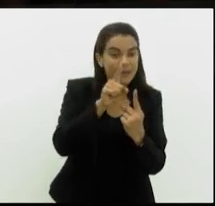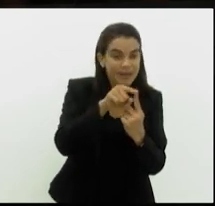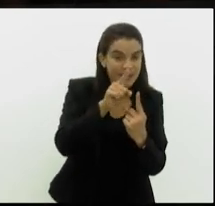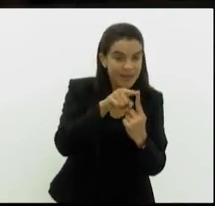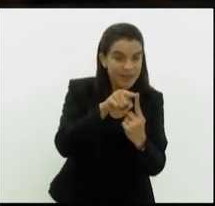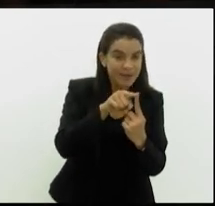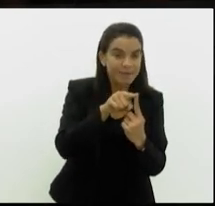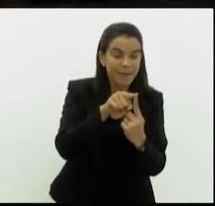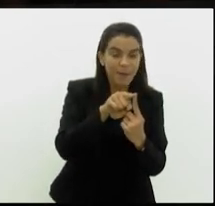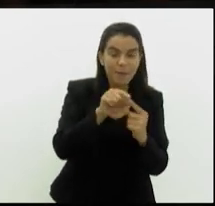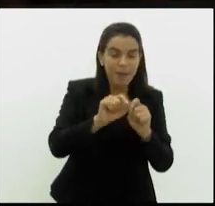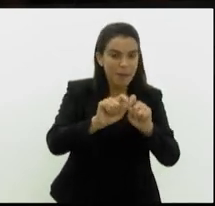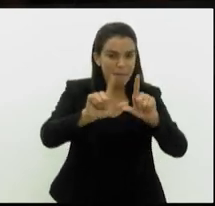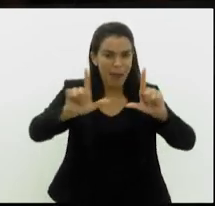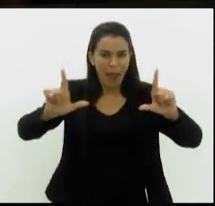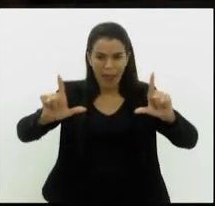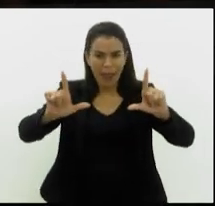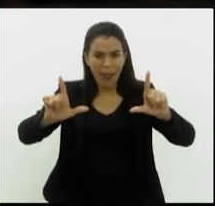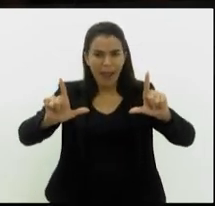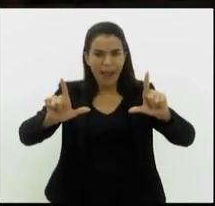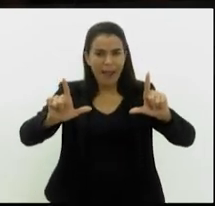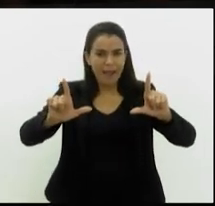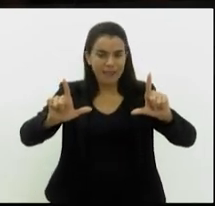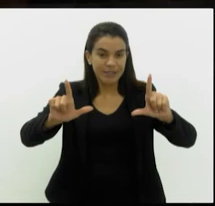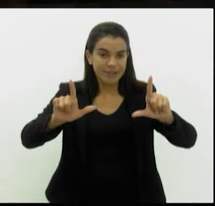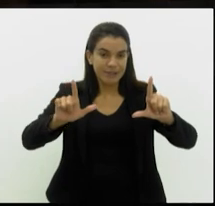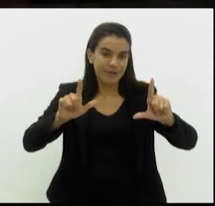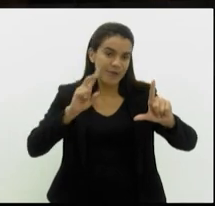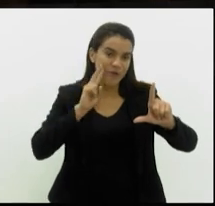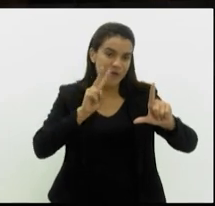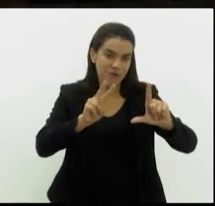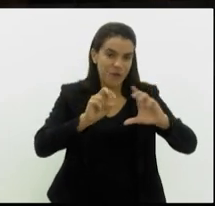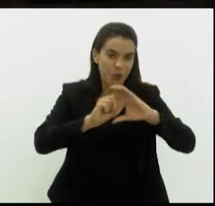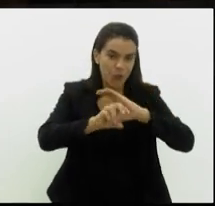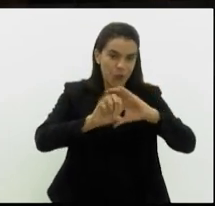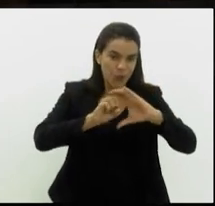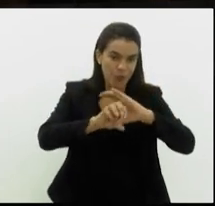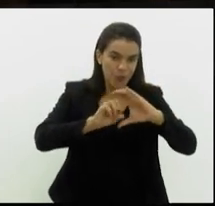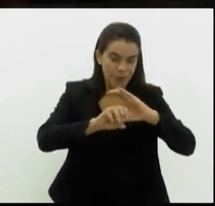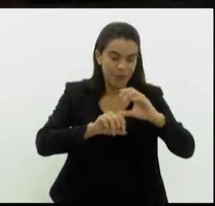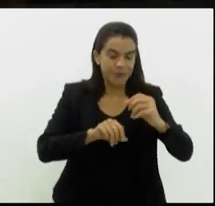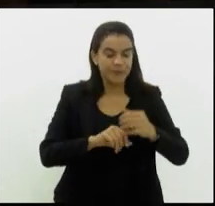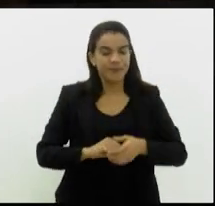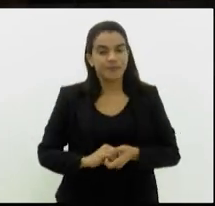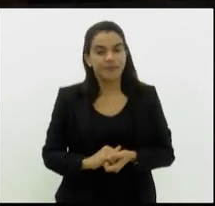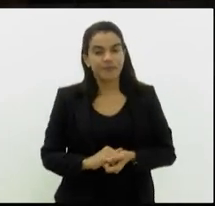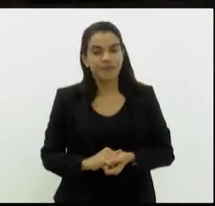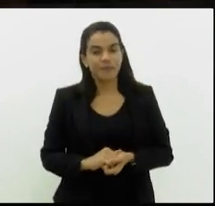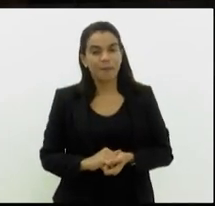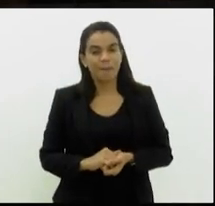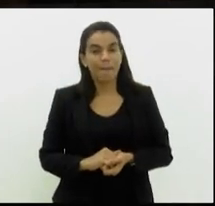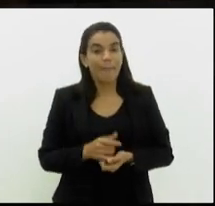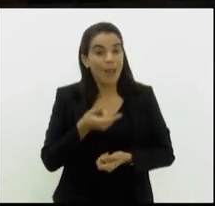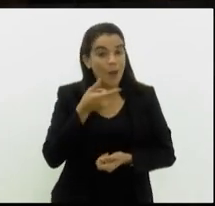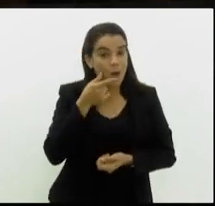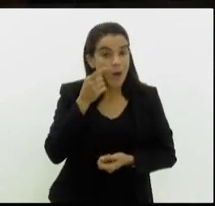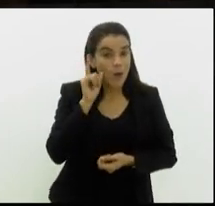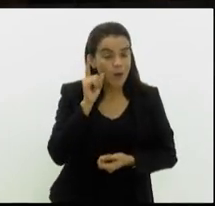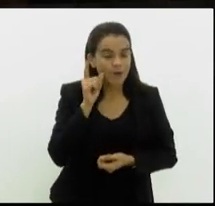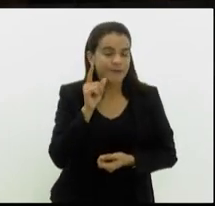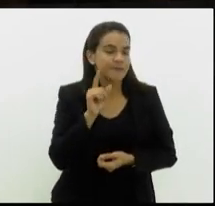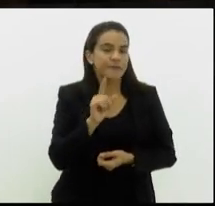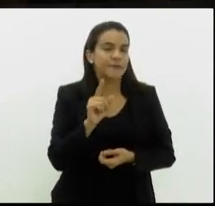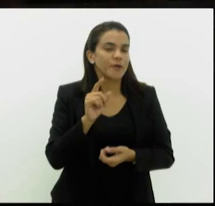manchete que eu vi no jornal O Globo, no dia de ontem foi